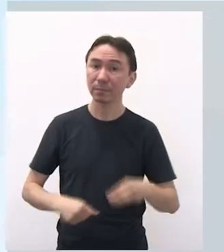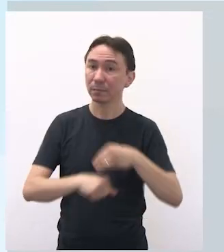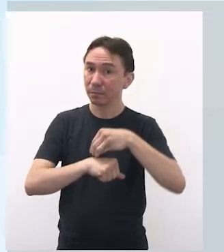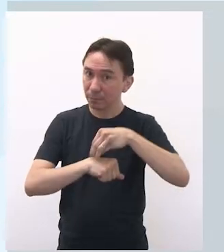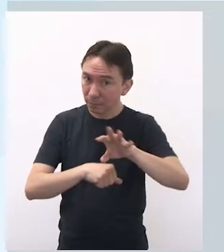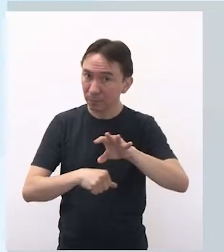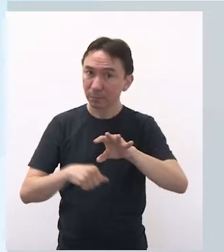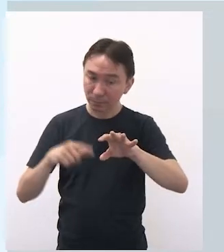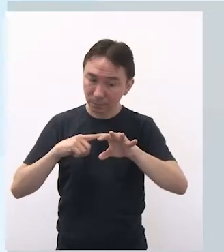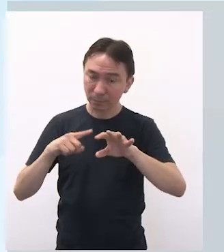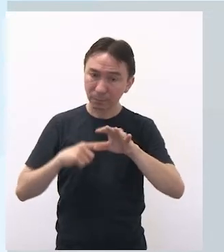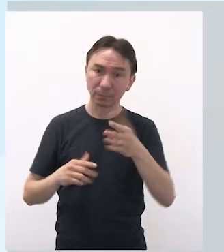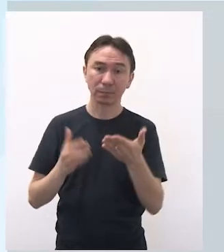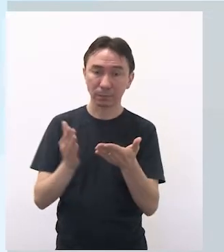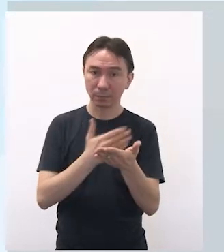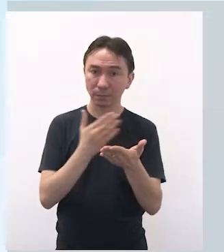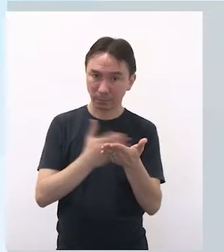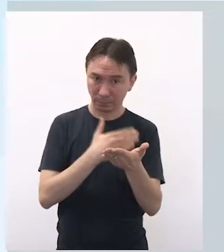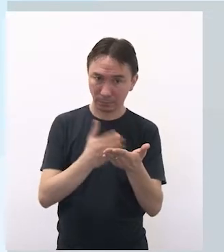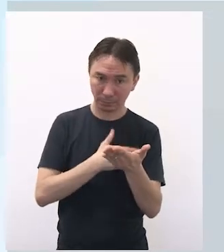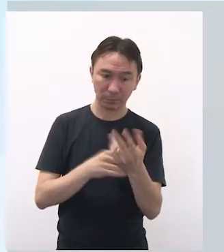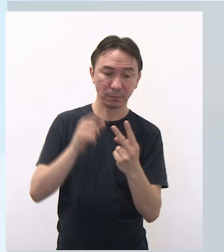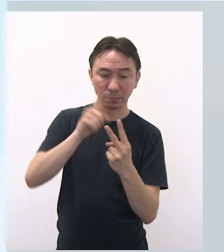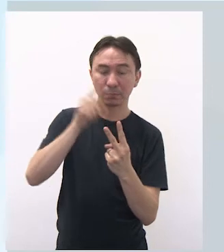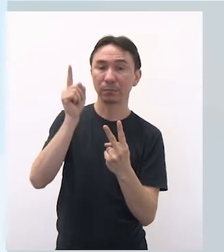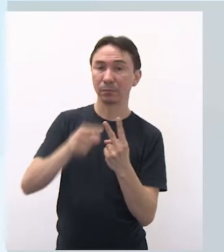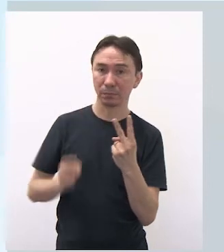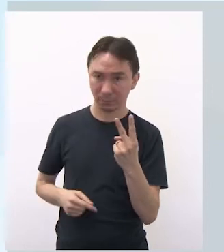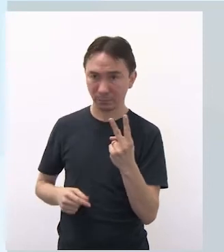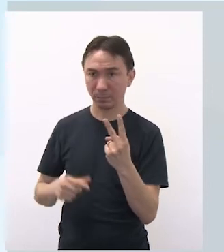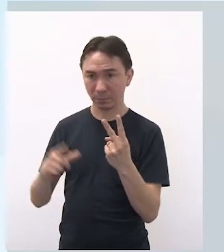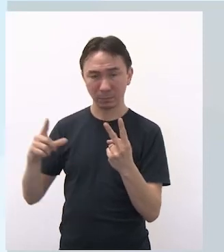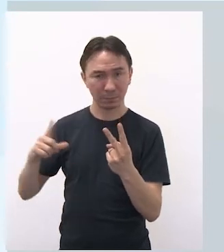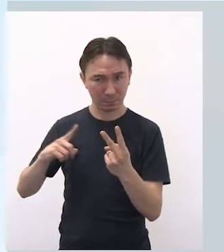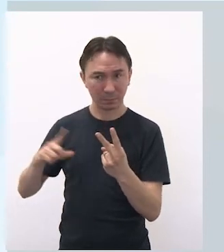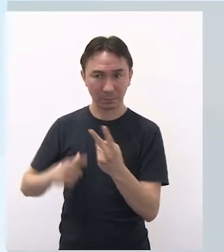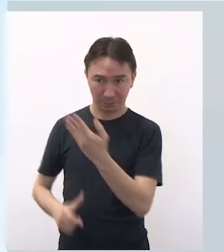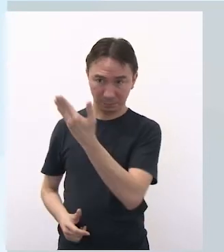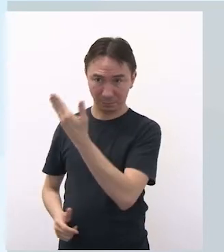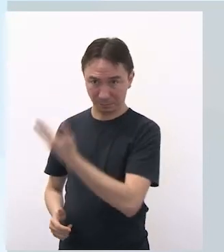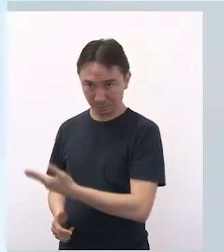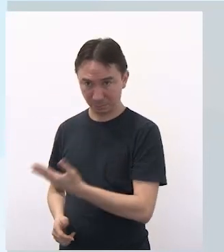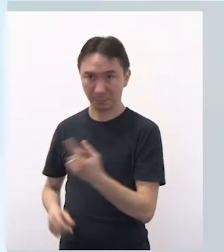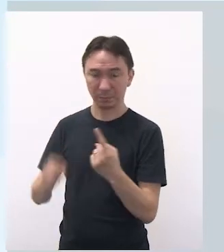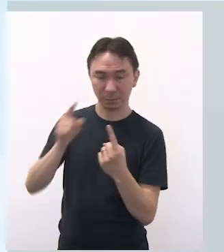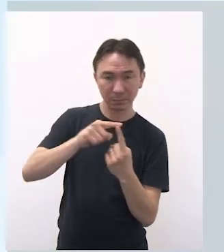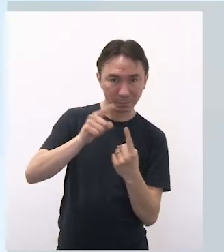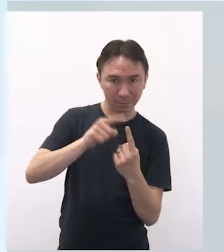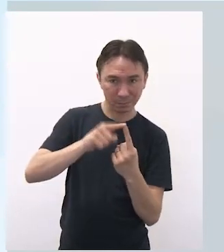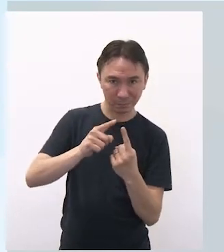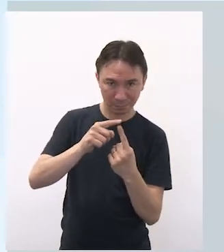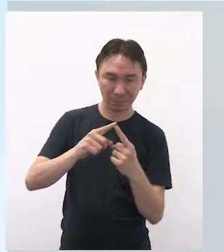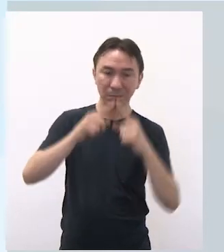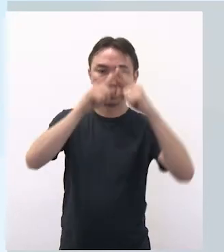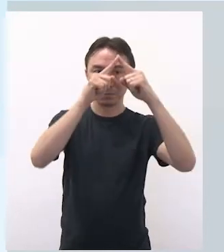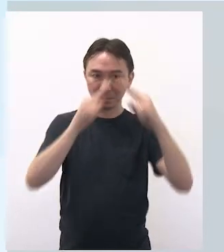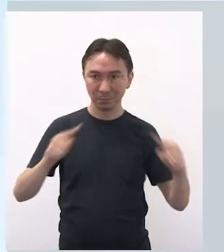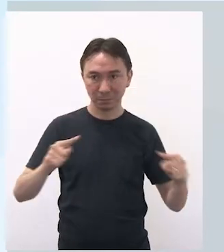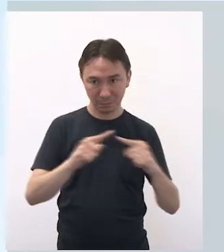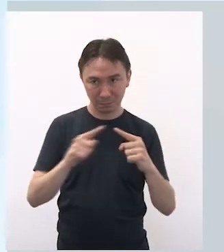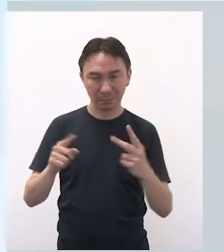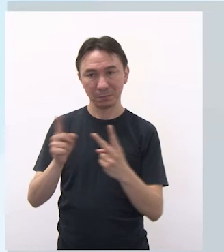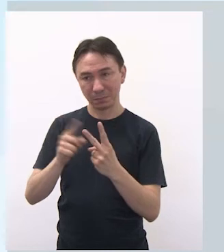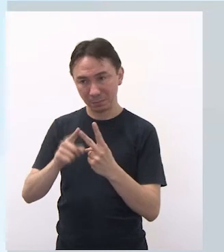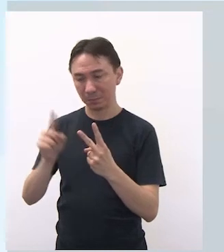norteio esse trabalho tanto com a taxonomia de Bloom quanto com o Zabala, que é o livro Como Aprender